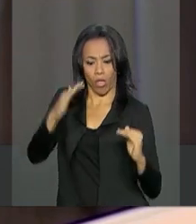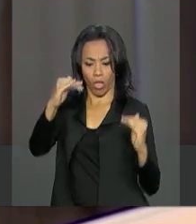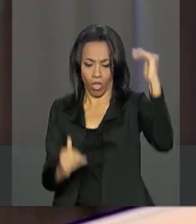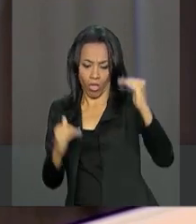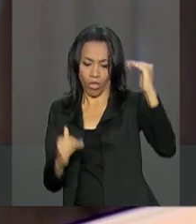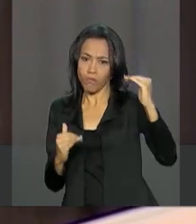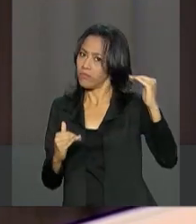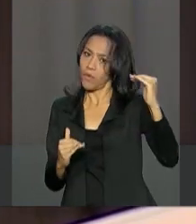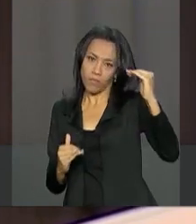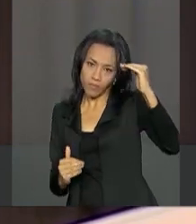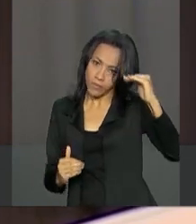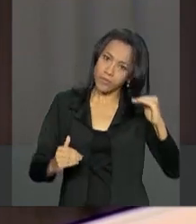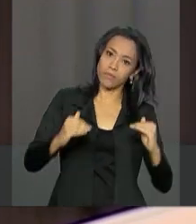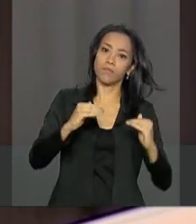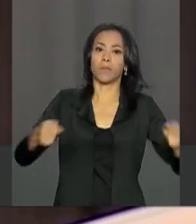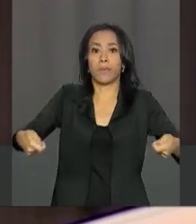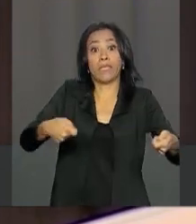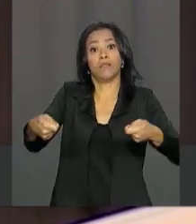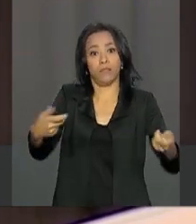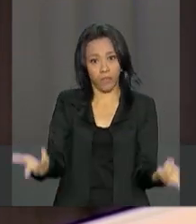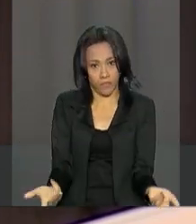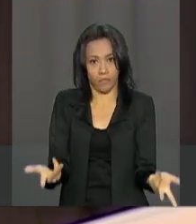Estado brasileiro. Por isso que nós